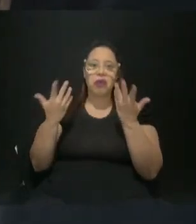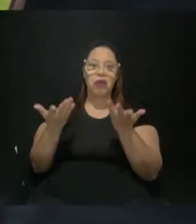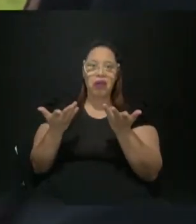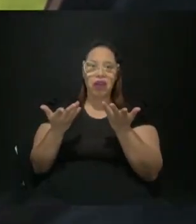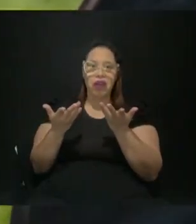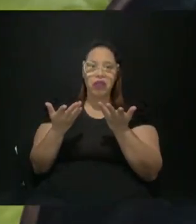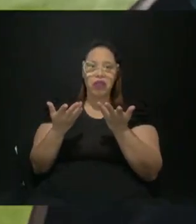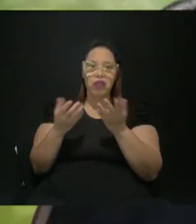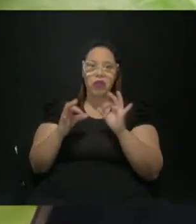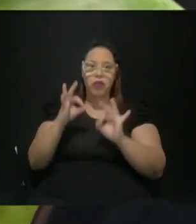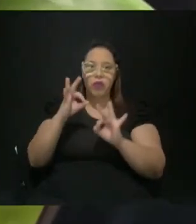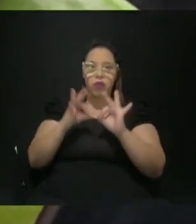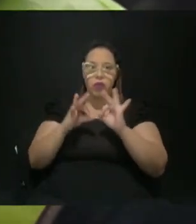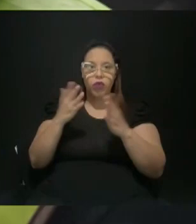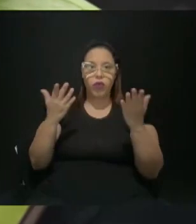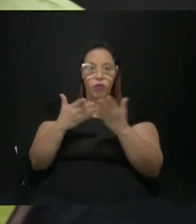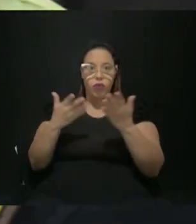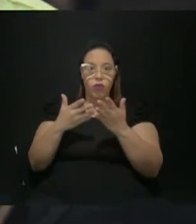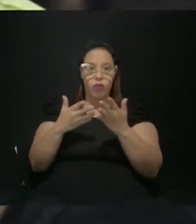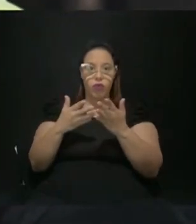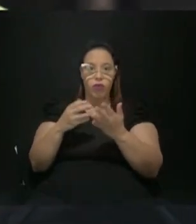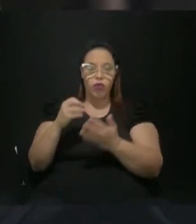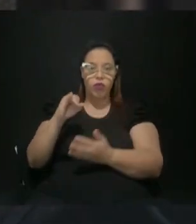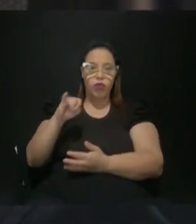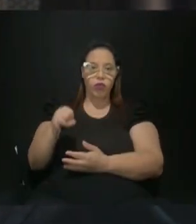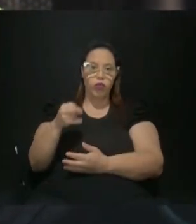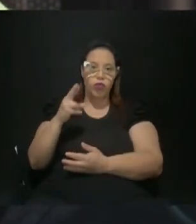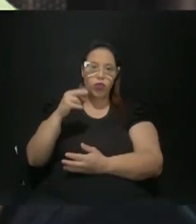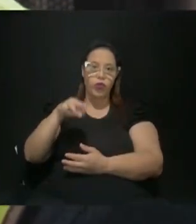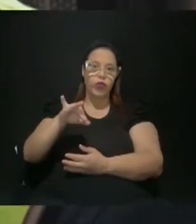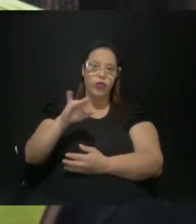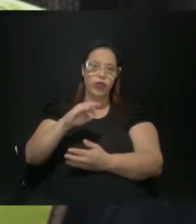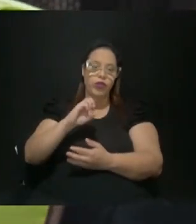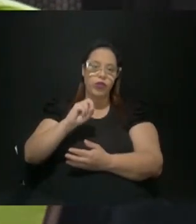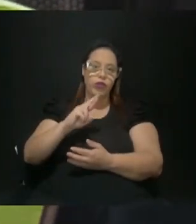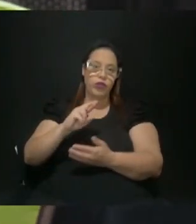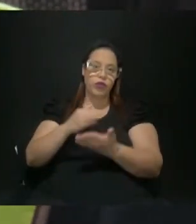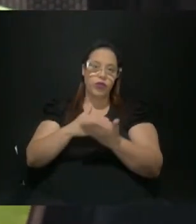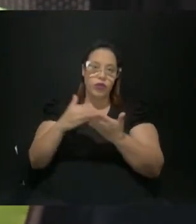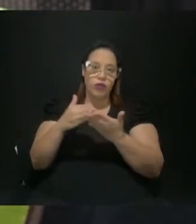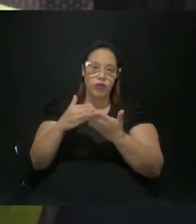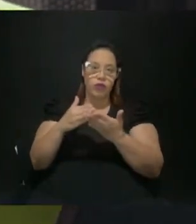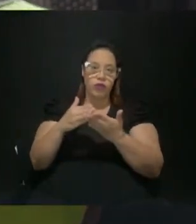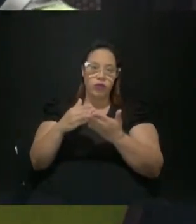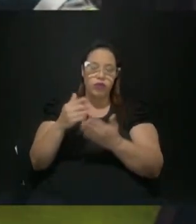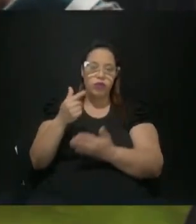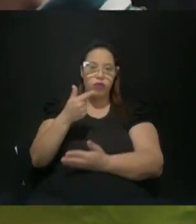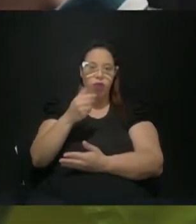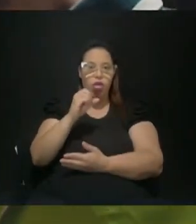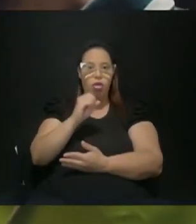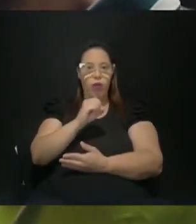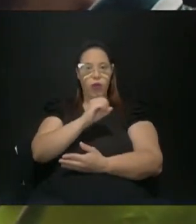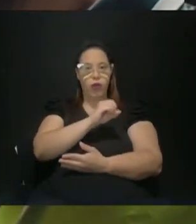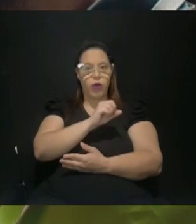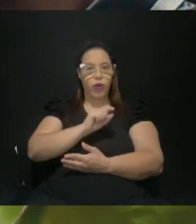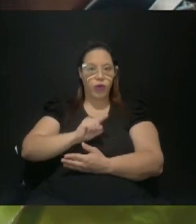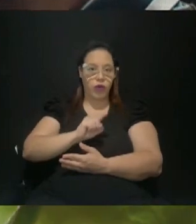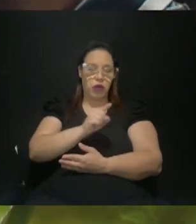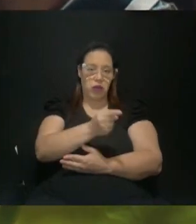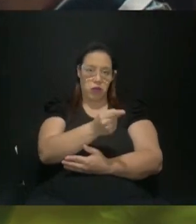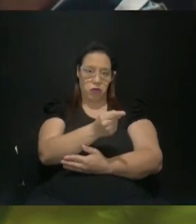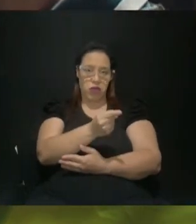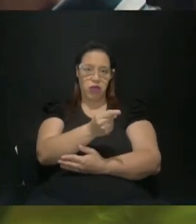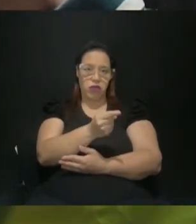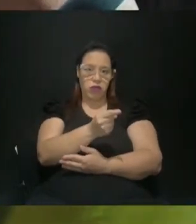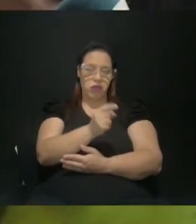técnico hoje, júnior, que está iniciando uma carreira, ele pode iniciar em torno de R$2.000, fora os benefícios e outras coisas